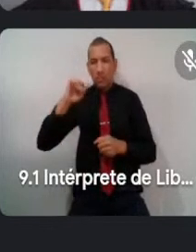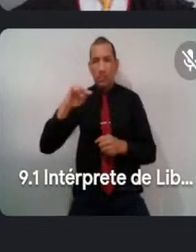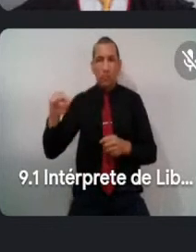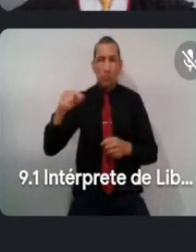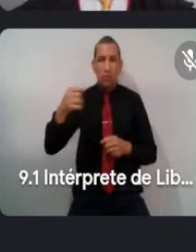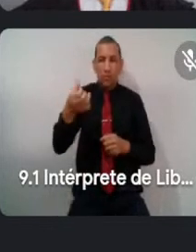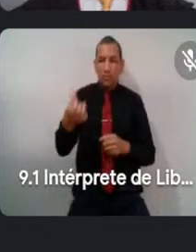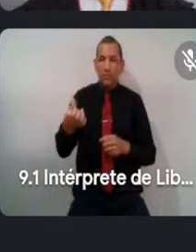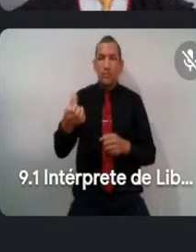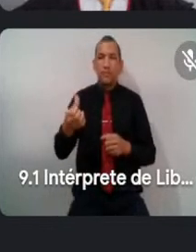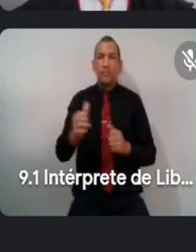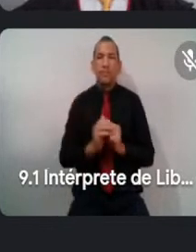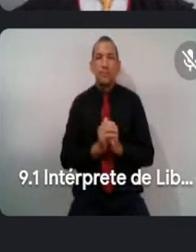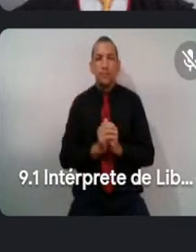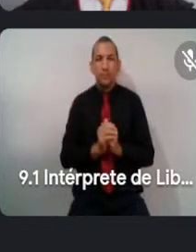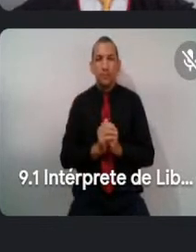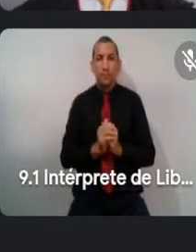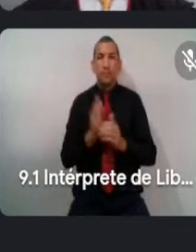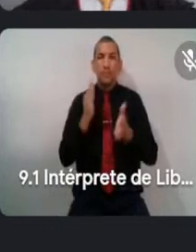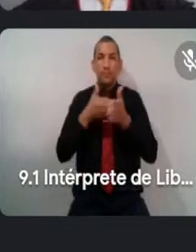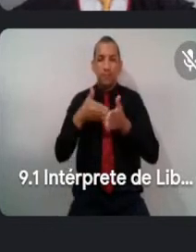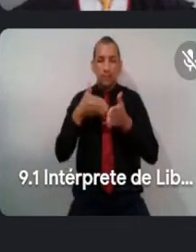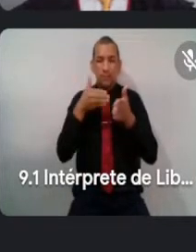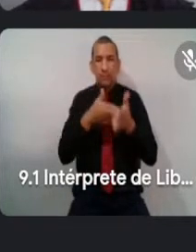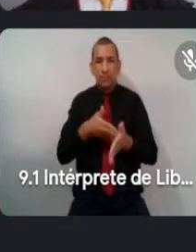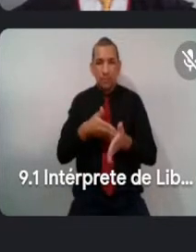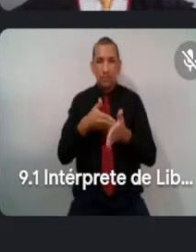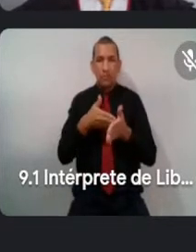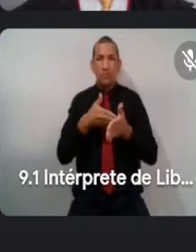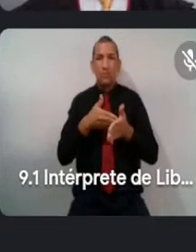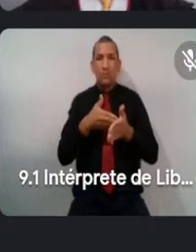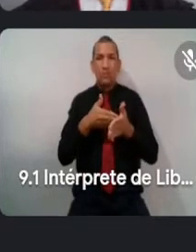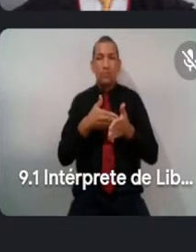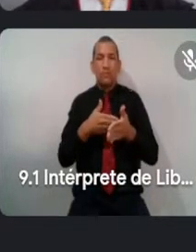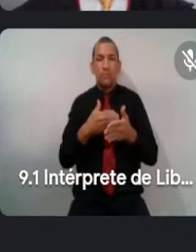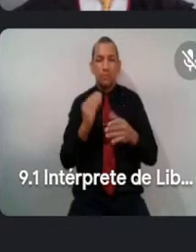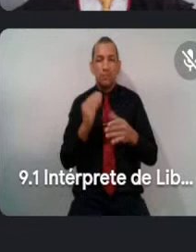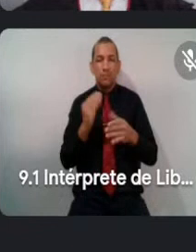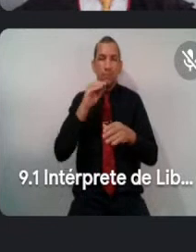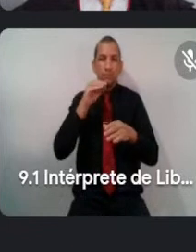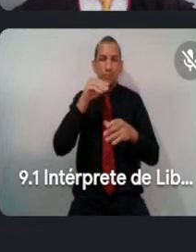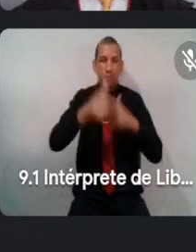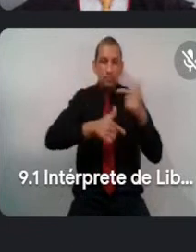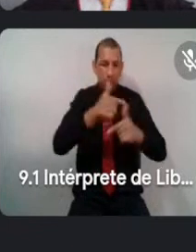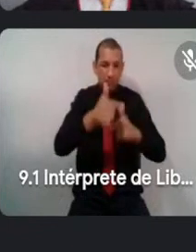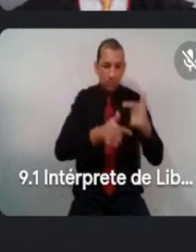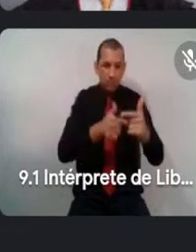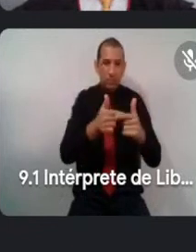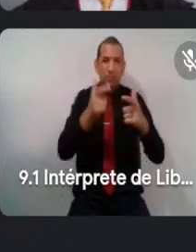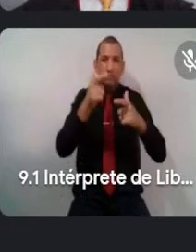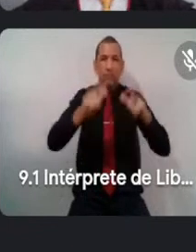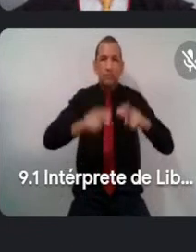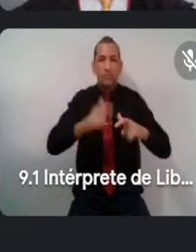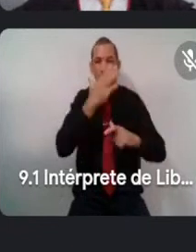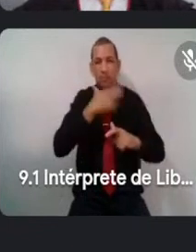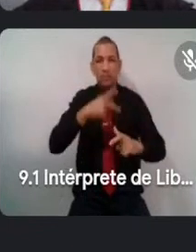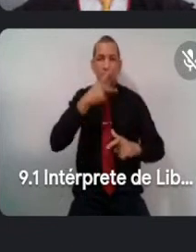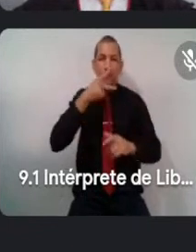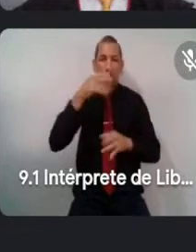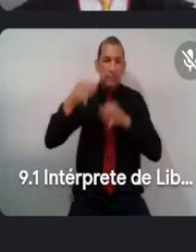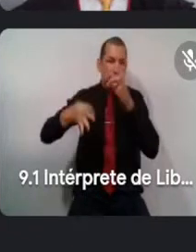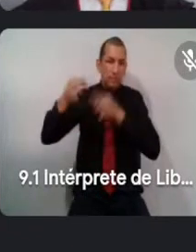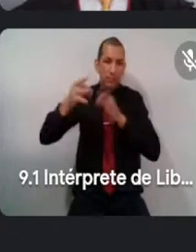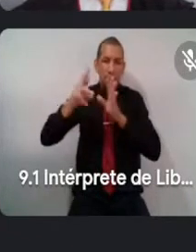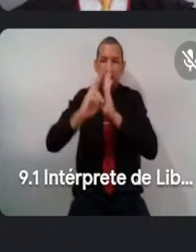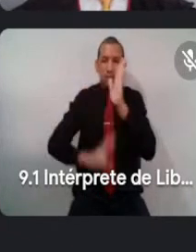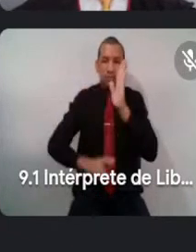é impedimento embaraço exercícios de sufrágio a origem Paraíso Tocantins a juíza